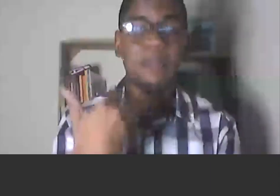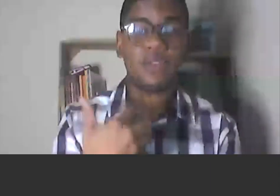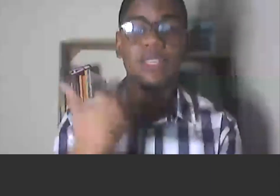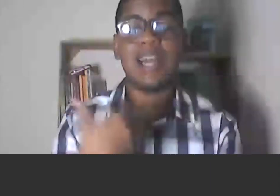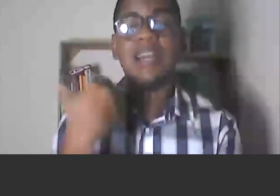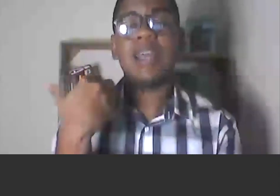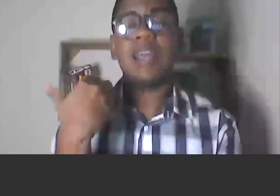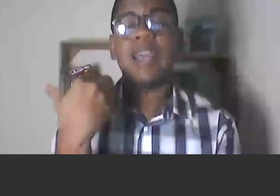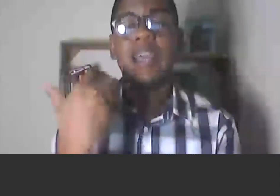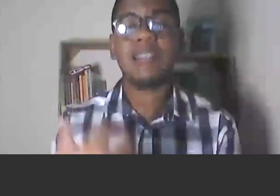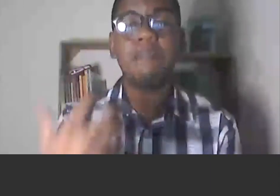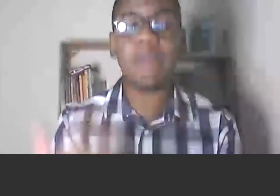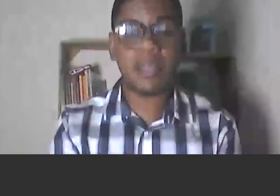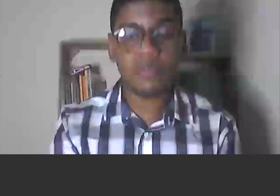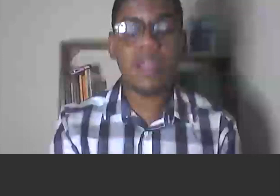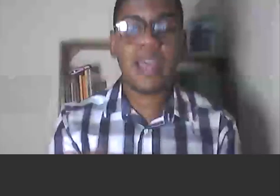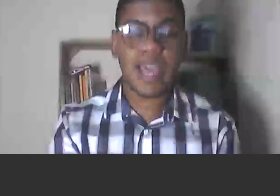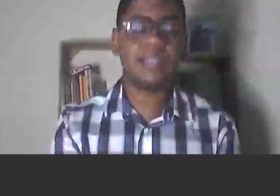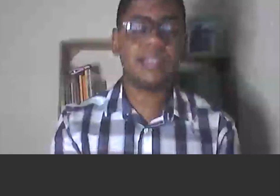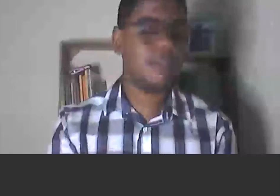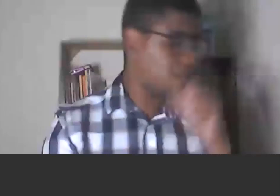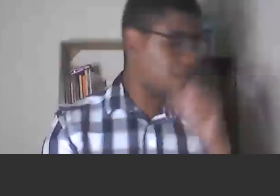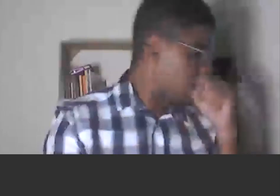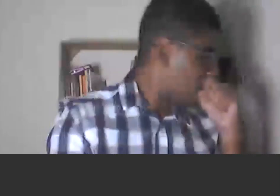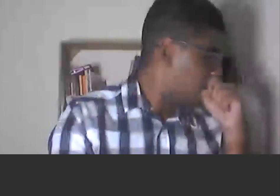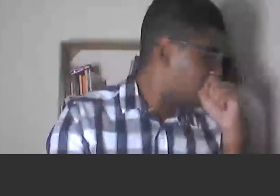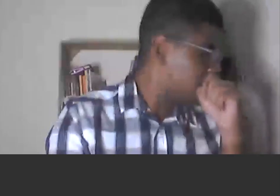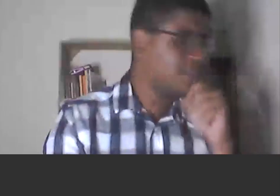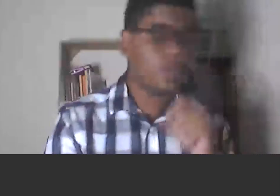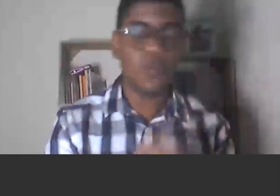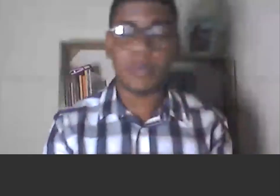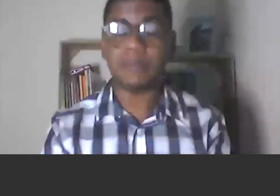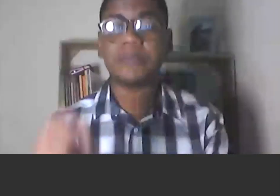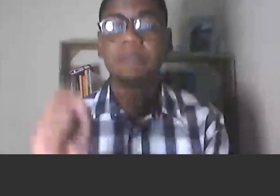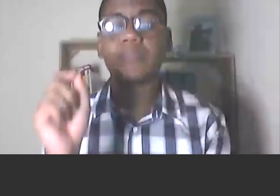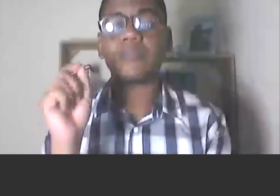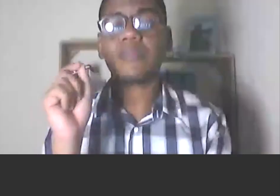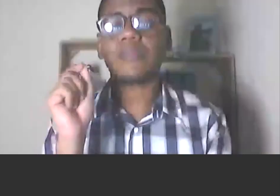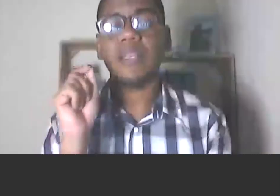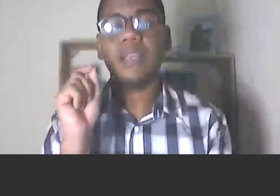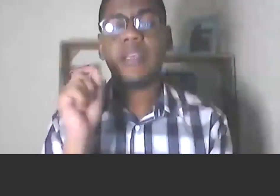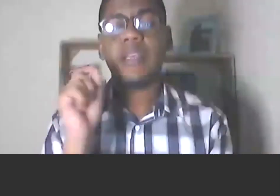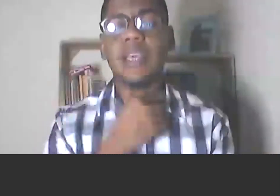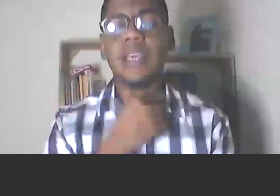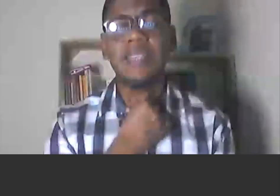está, para a pessoa que está recebendo essa, desculpa,